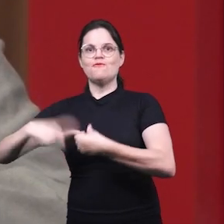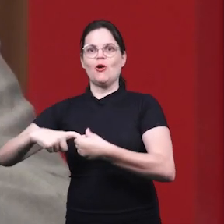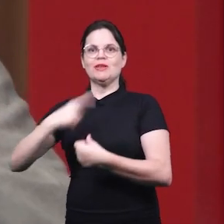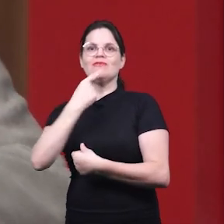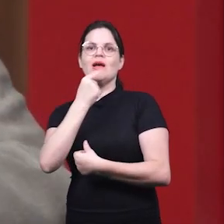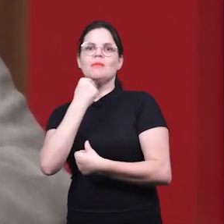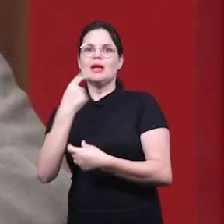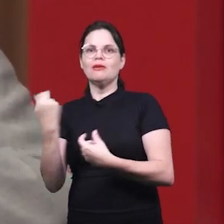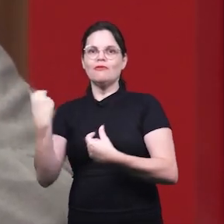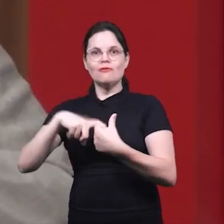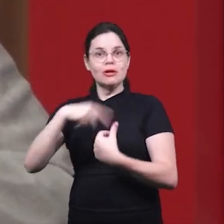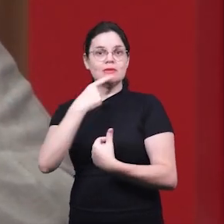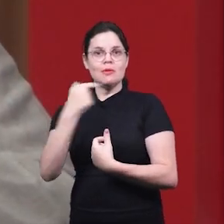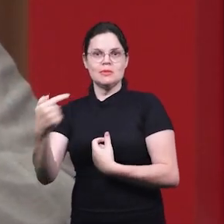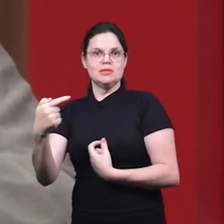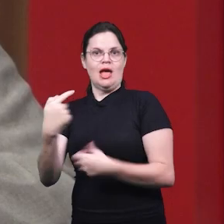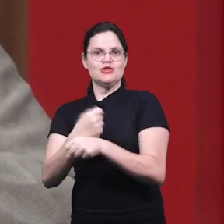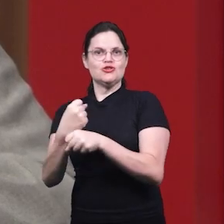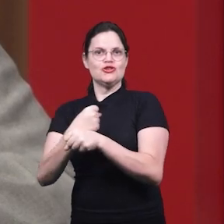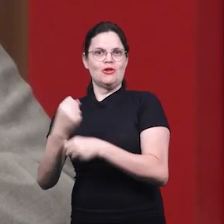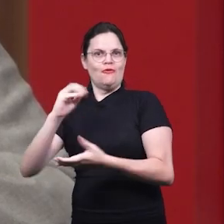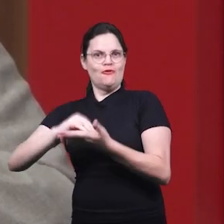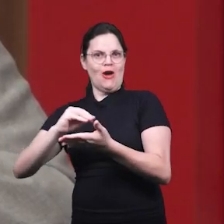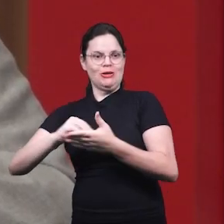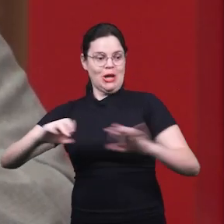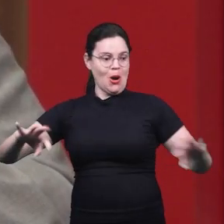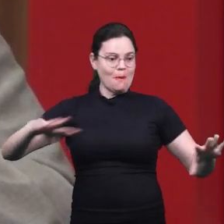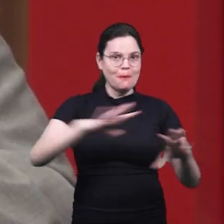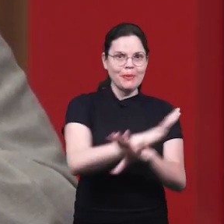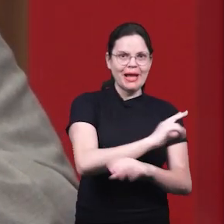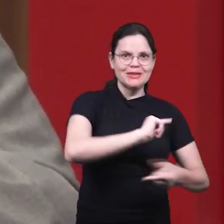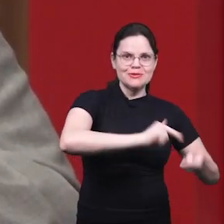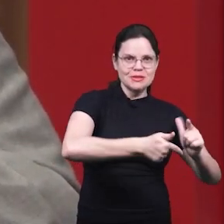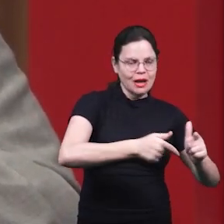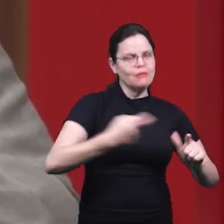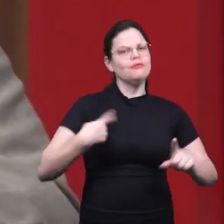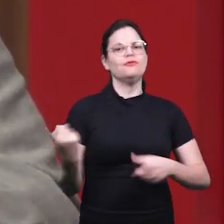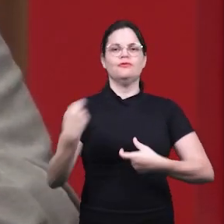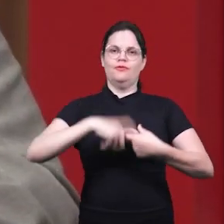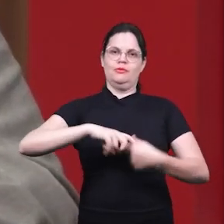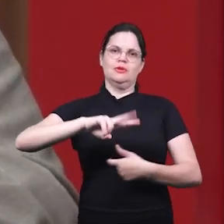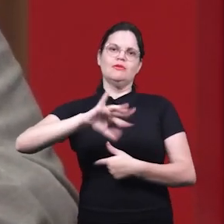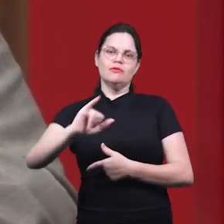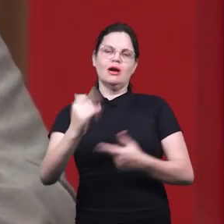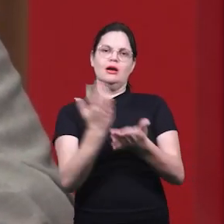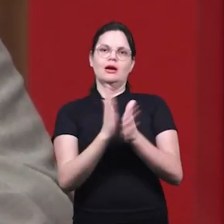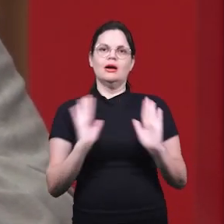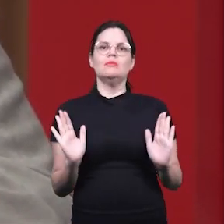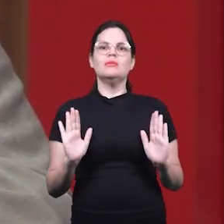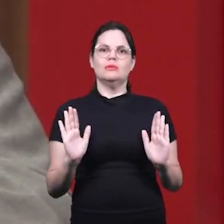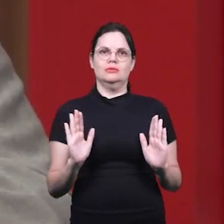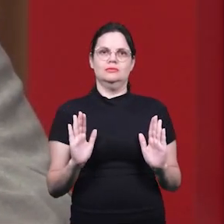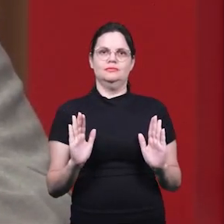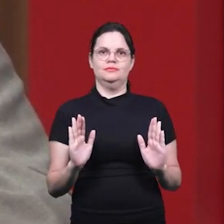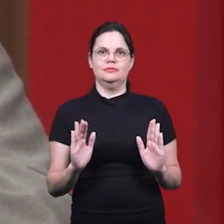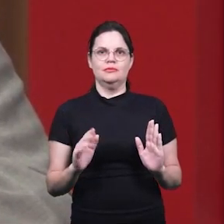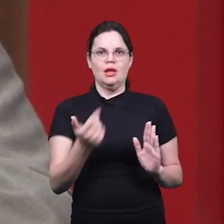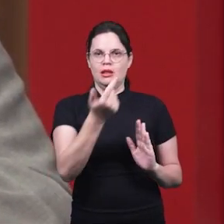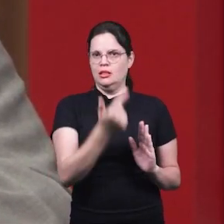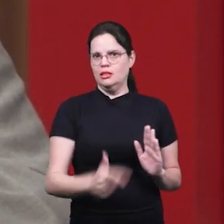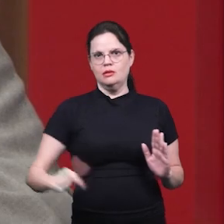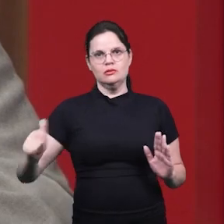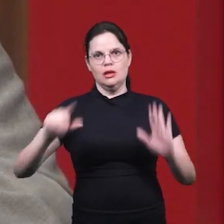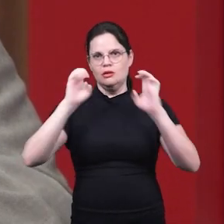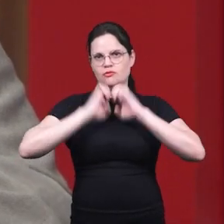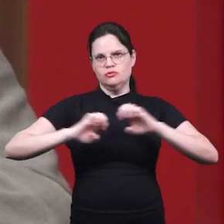o tempo da igreja, acabou a aliança com os gentios. Não tem mais salvação, porque o evangelho será pregado a toda